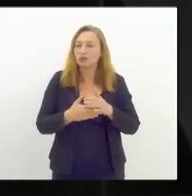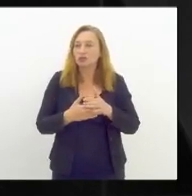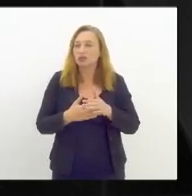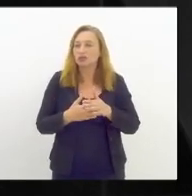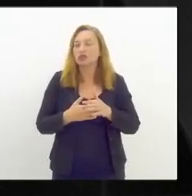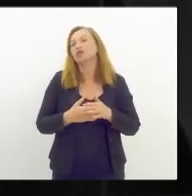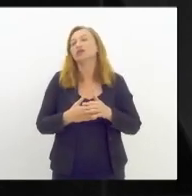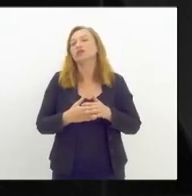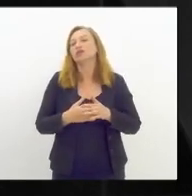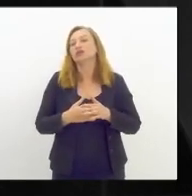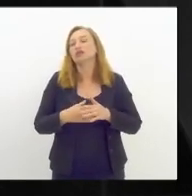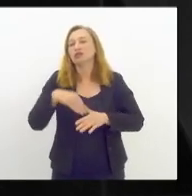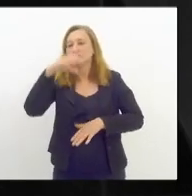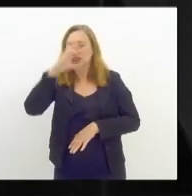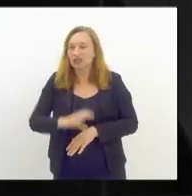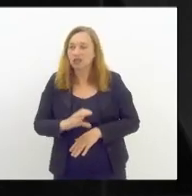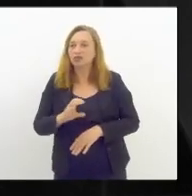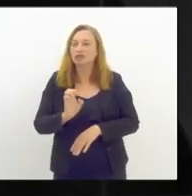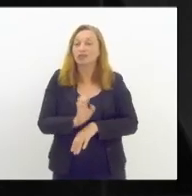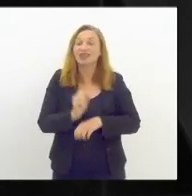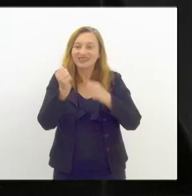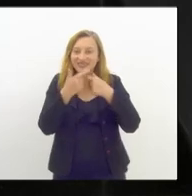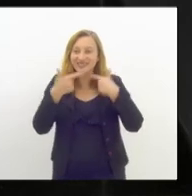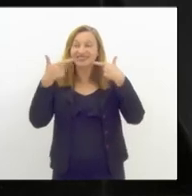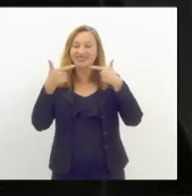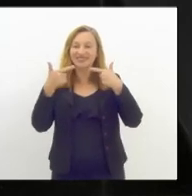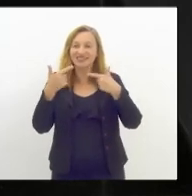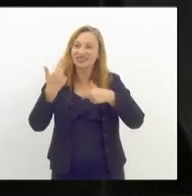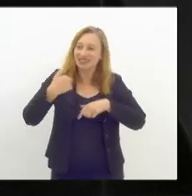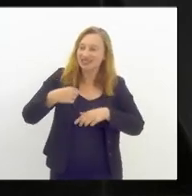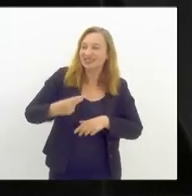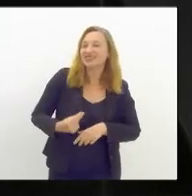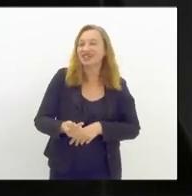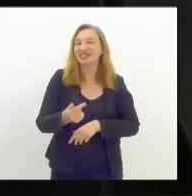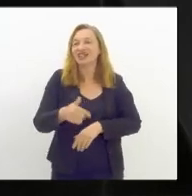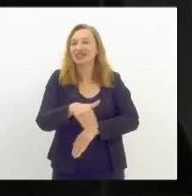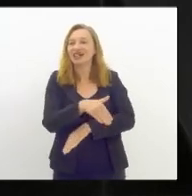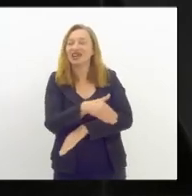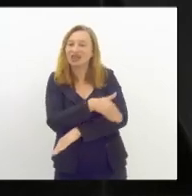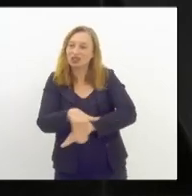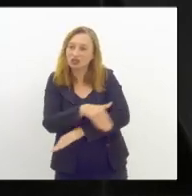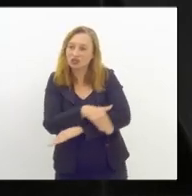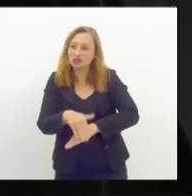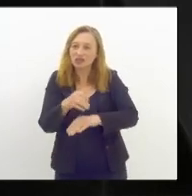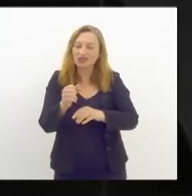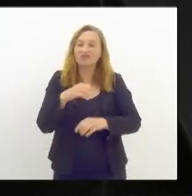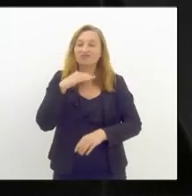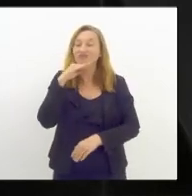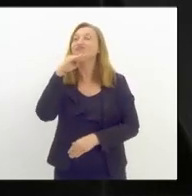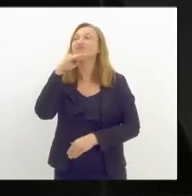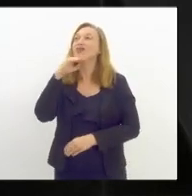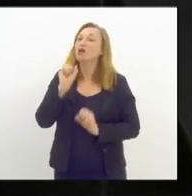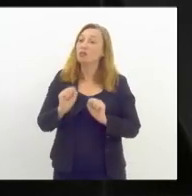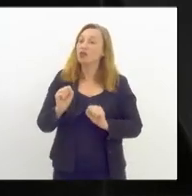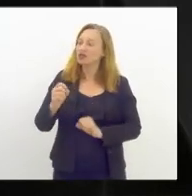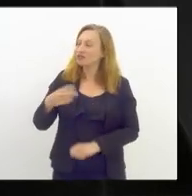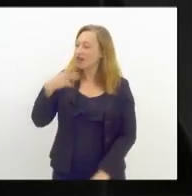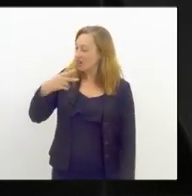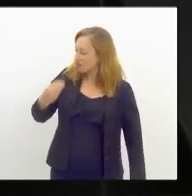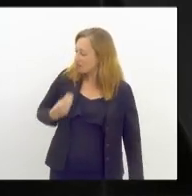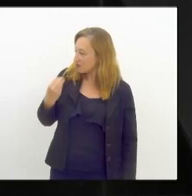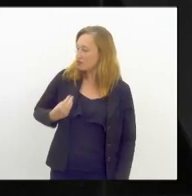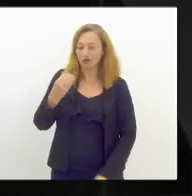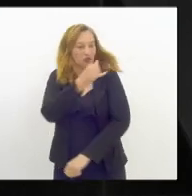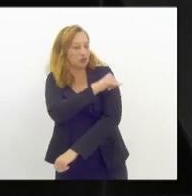possa sorrir novamente sair às ruas erguer a cabeça possa dizer eu vivo no Rio de Janeiro